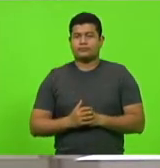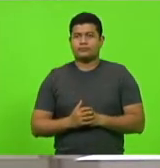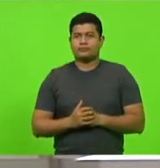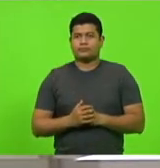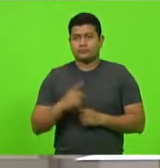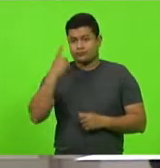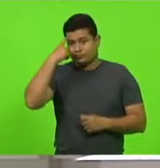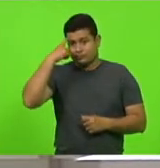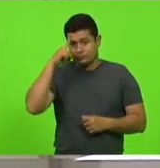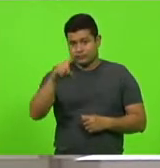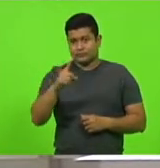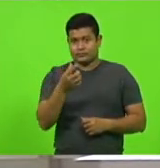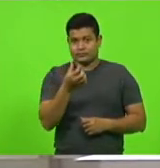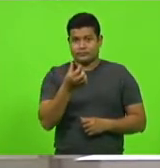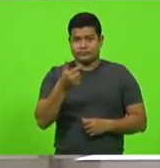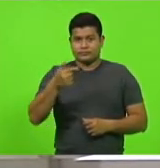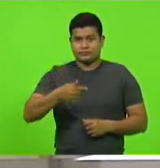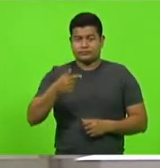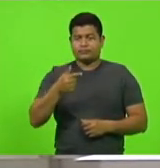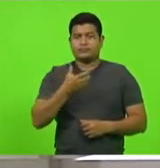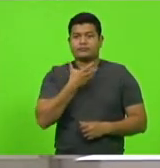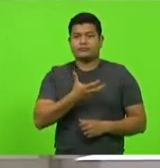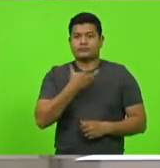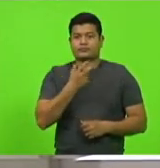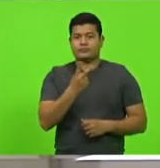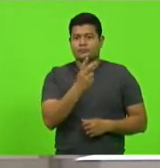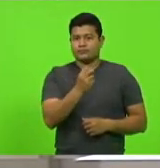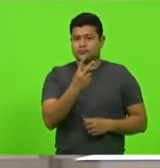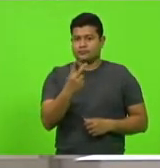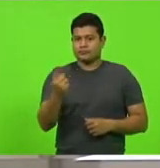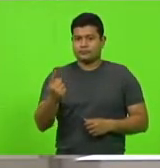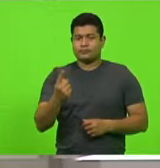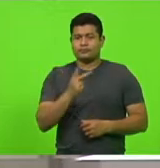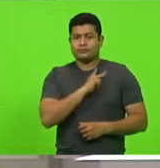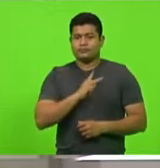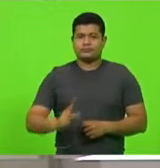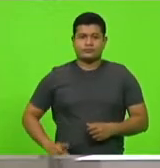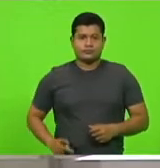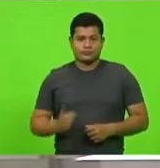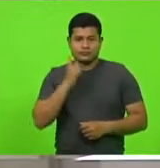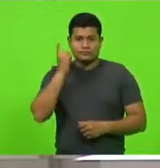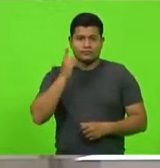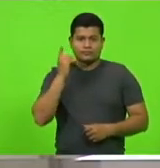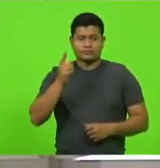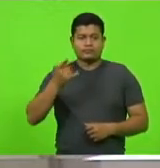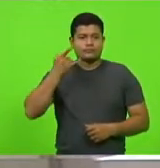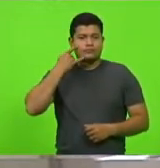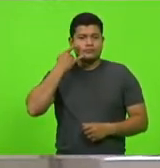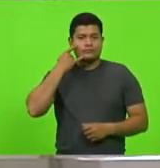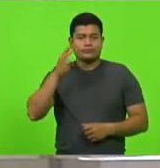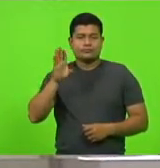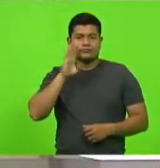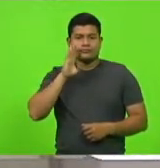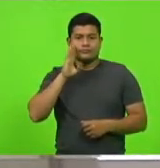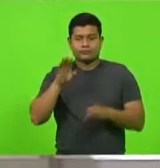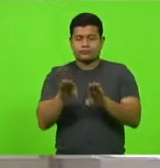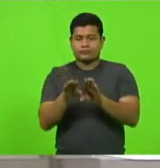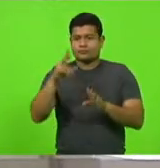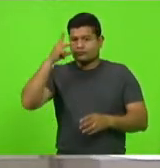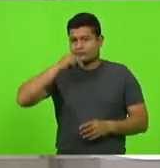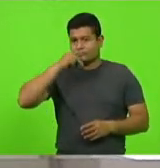Catarina, realizada em 7 de dezembro de 2021. Presidência, deputado Mauro de Nadal, Nilson Berlanda e Kennedy